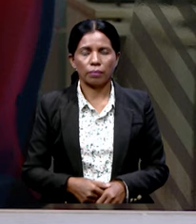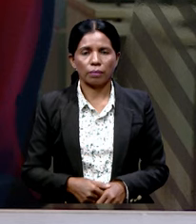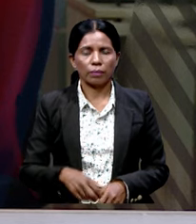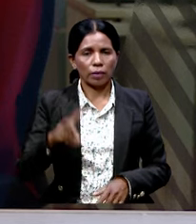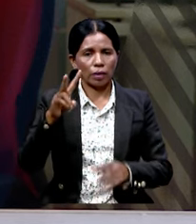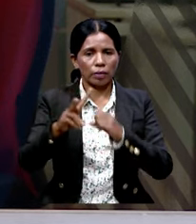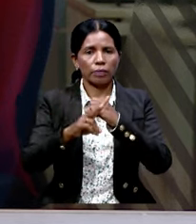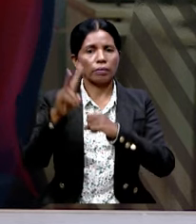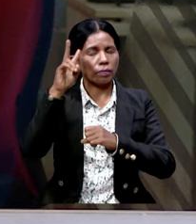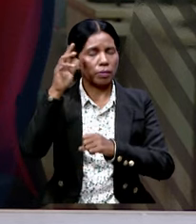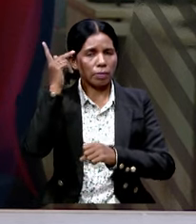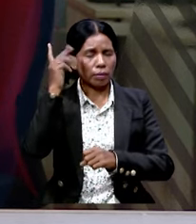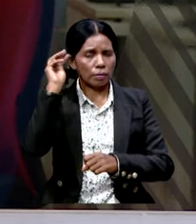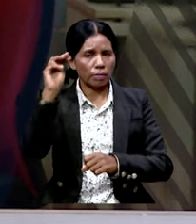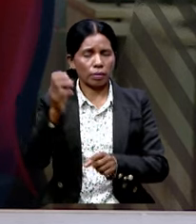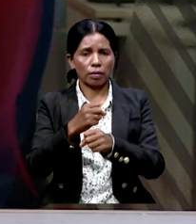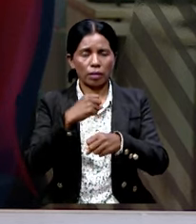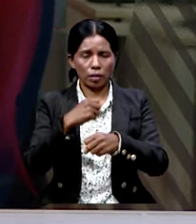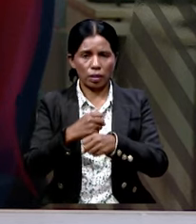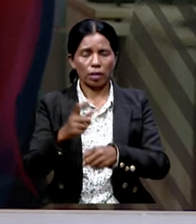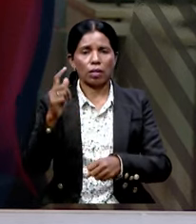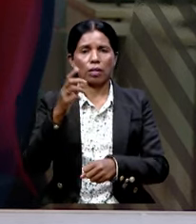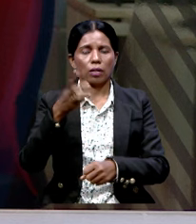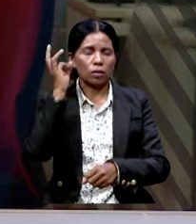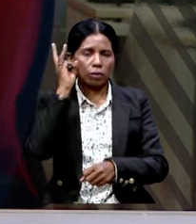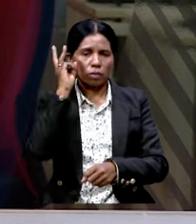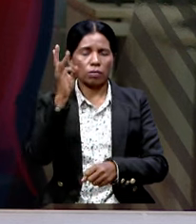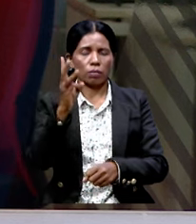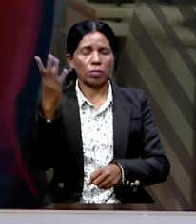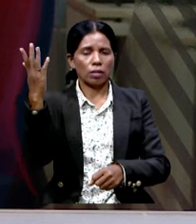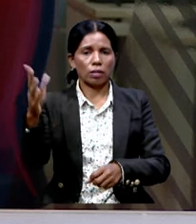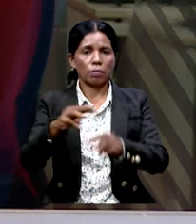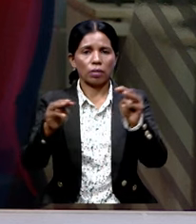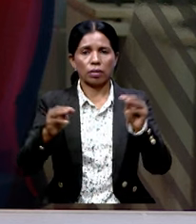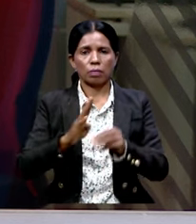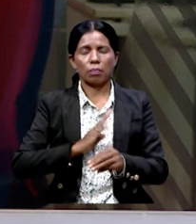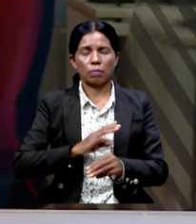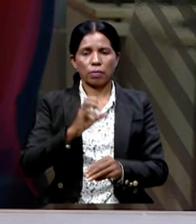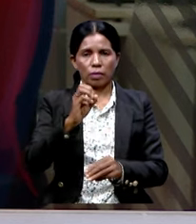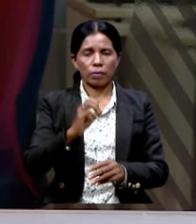vice-primeiro-ministro ao lançamento da produção do local e a também município Bobonaro.